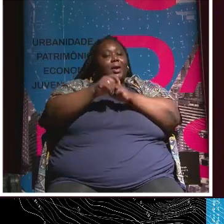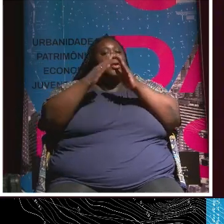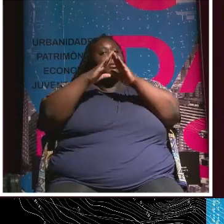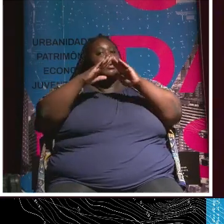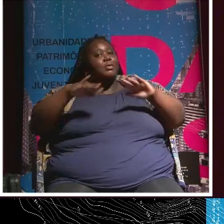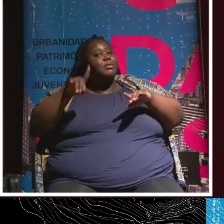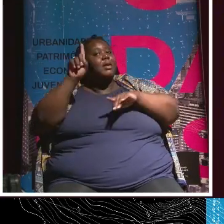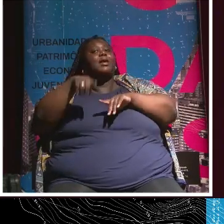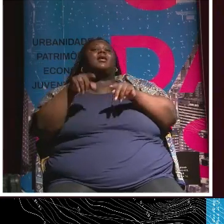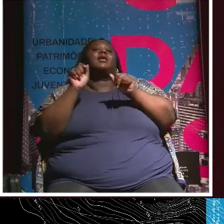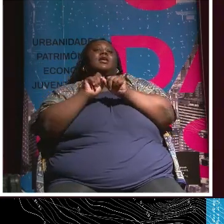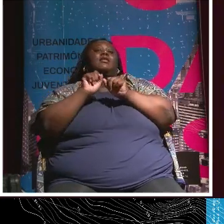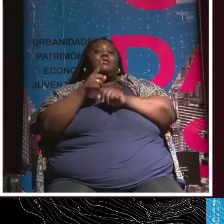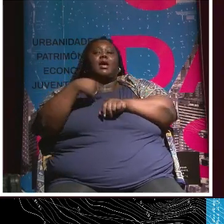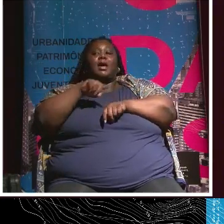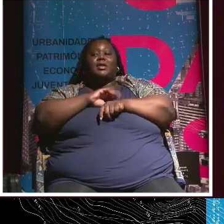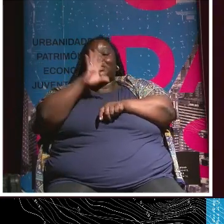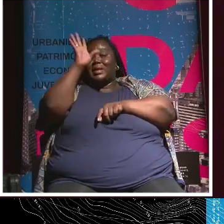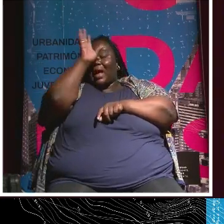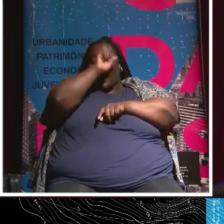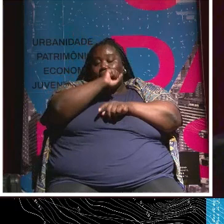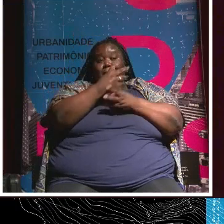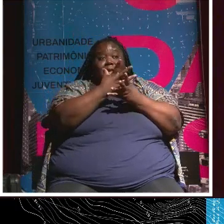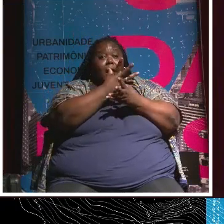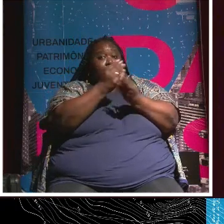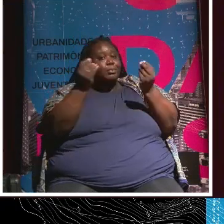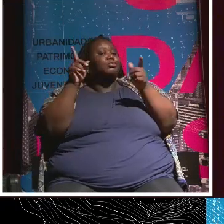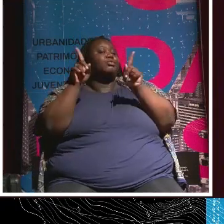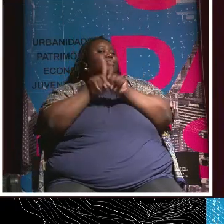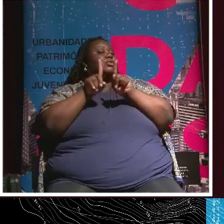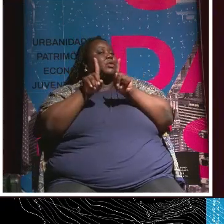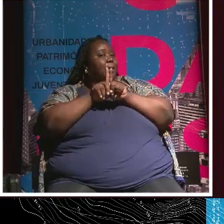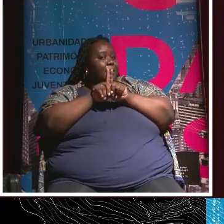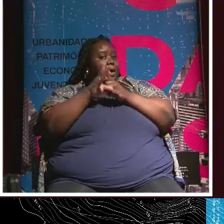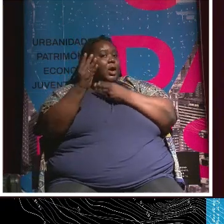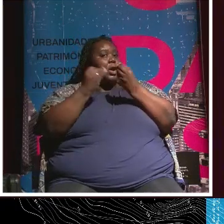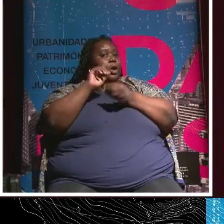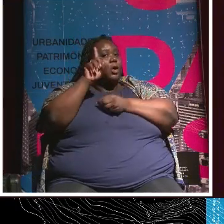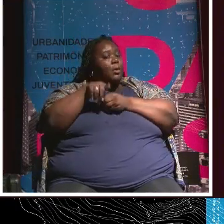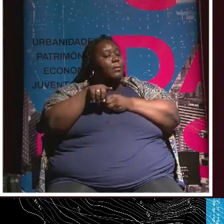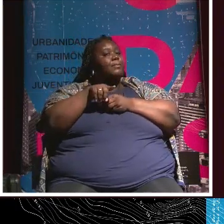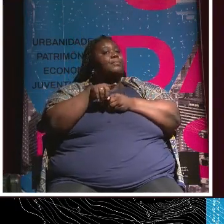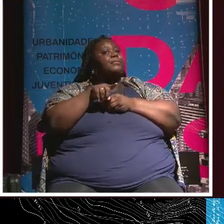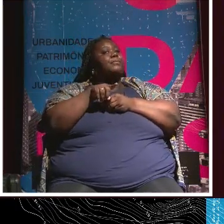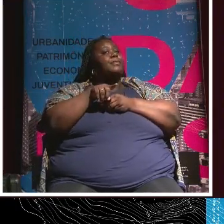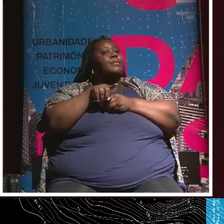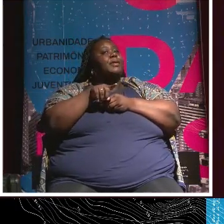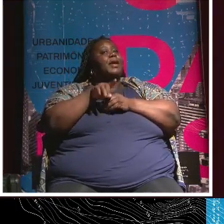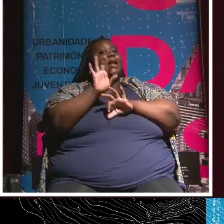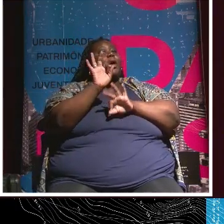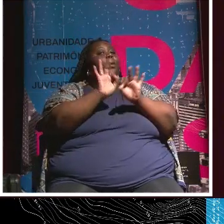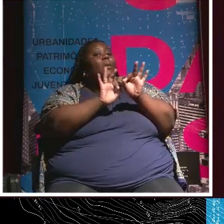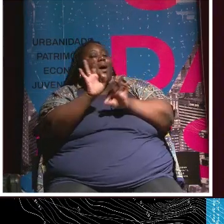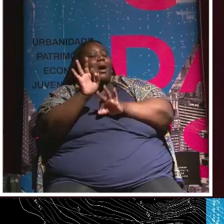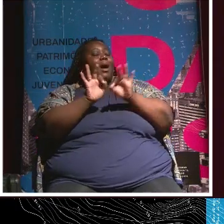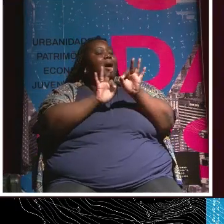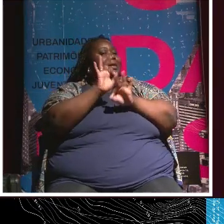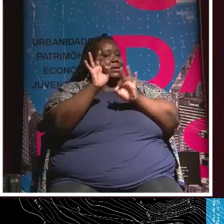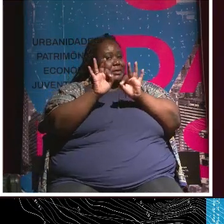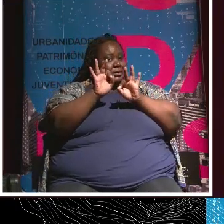e que fazem com que a gente aprenda bastante também como é que ela se organiza, né?